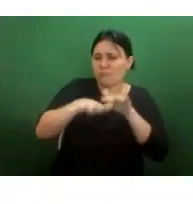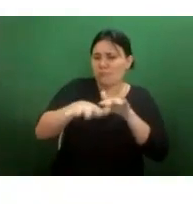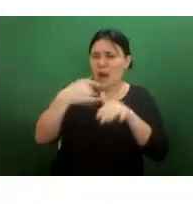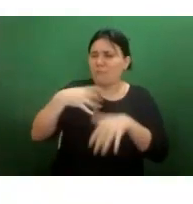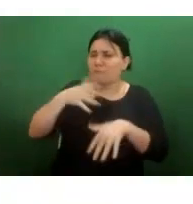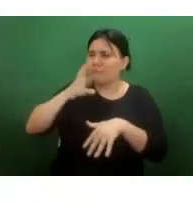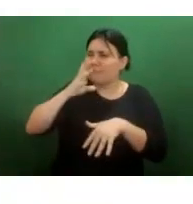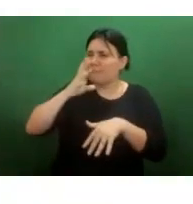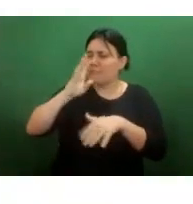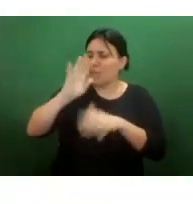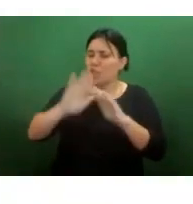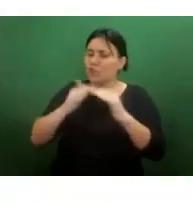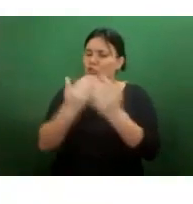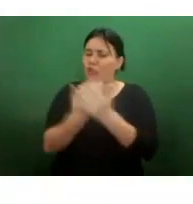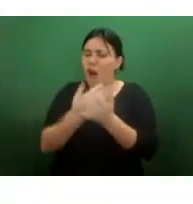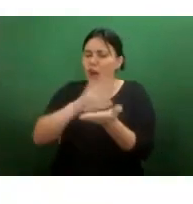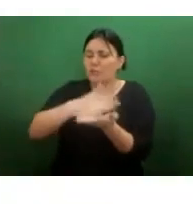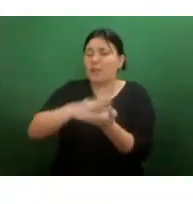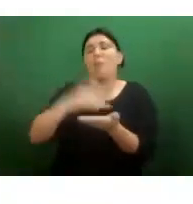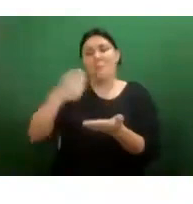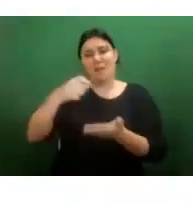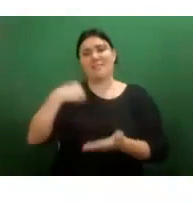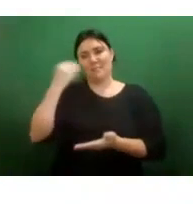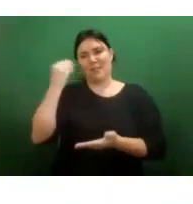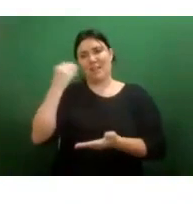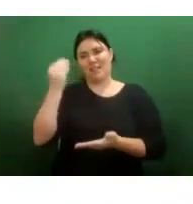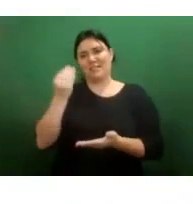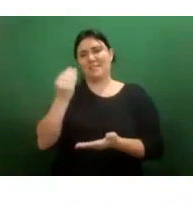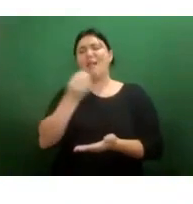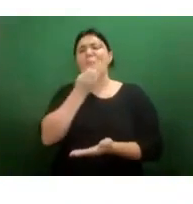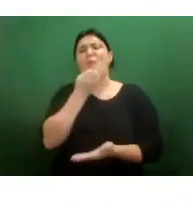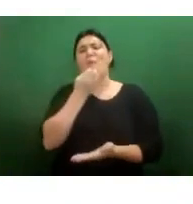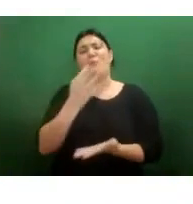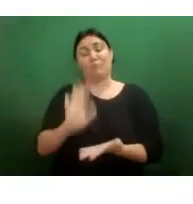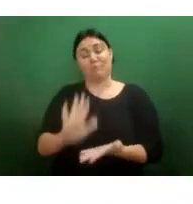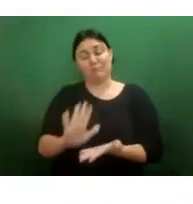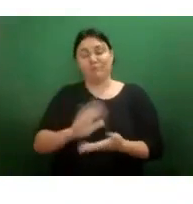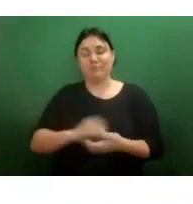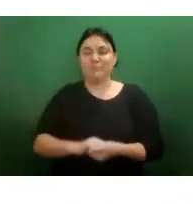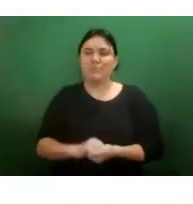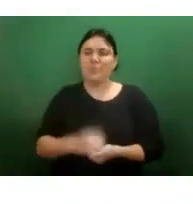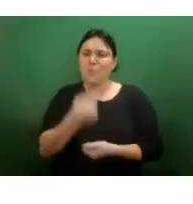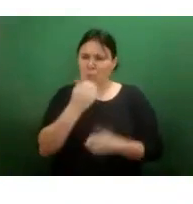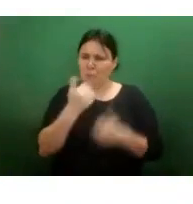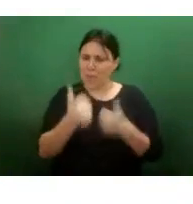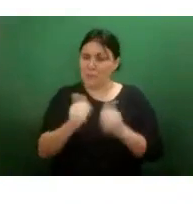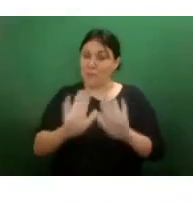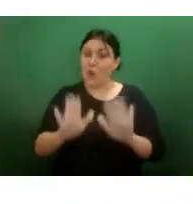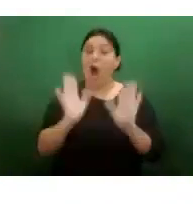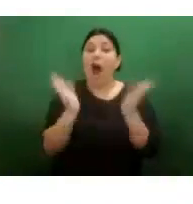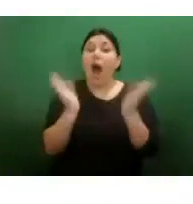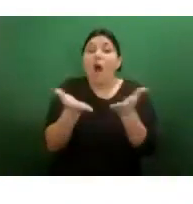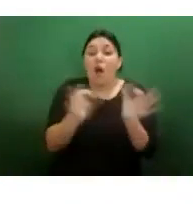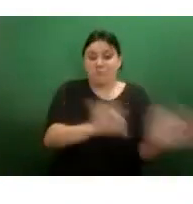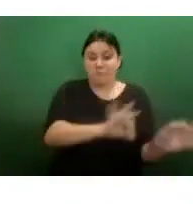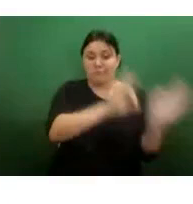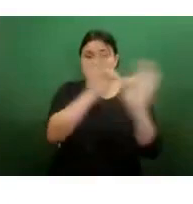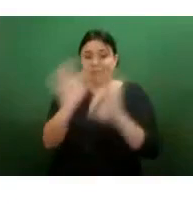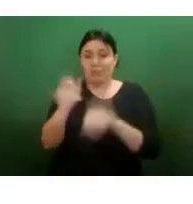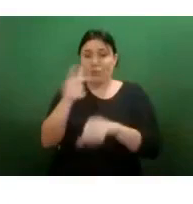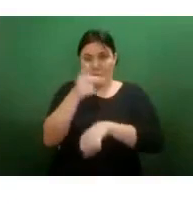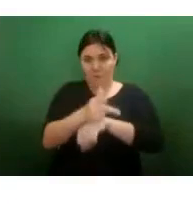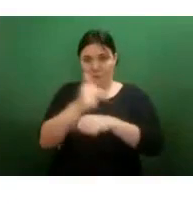carnaval, precisa ter essa experiência, viu? Muito bem, então vamos passar o vídeo agora.